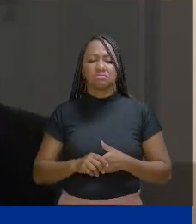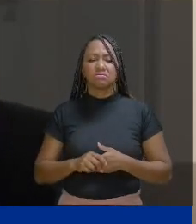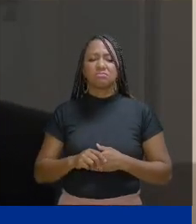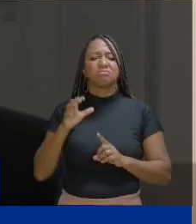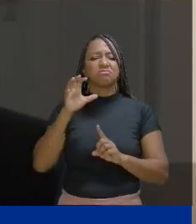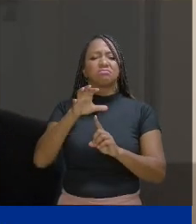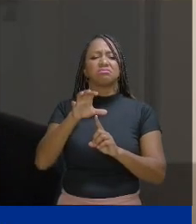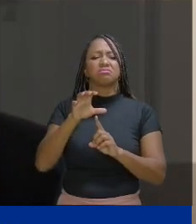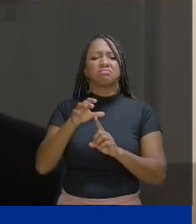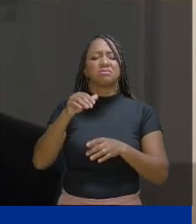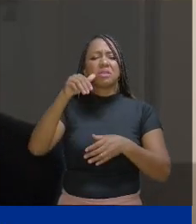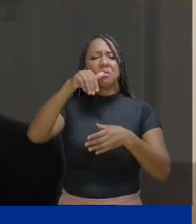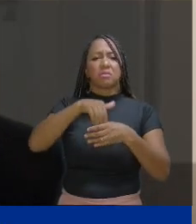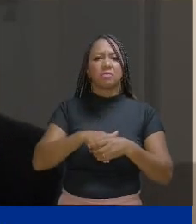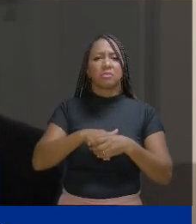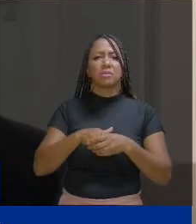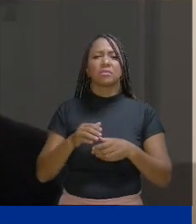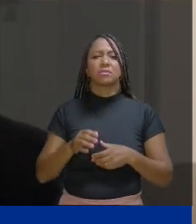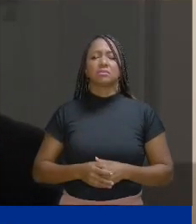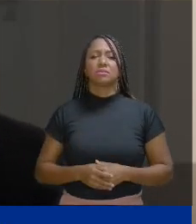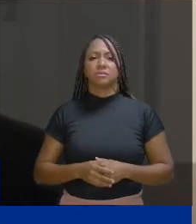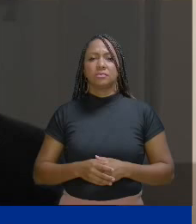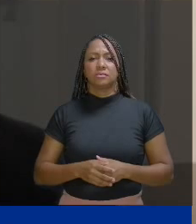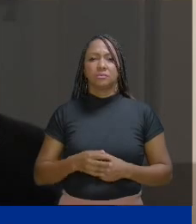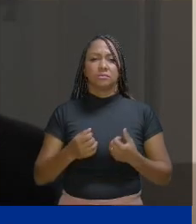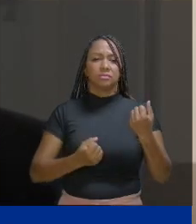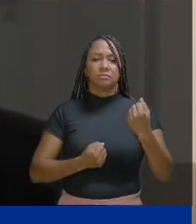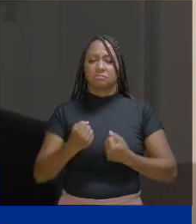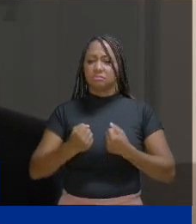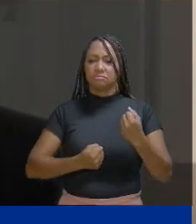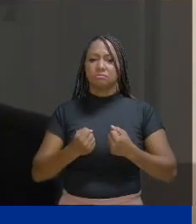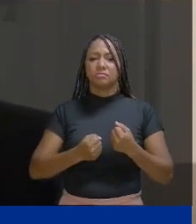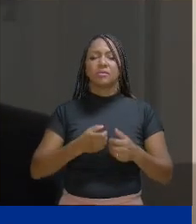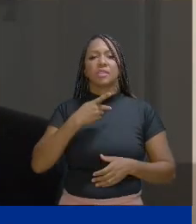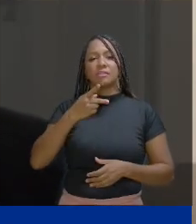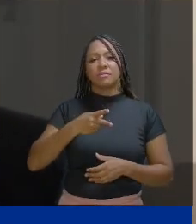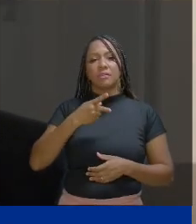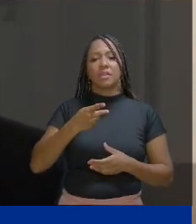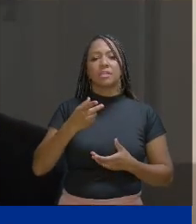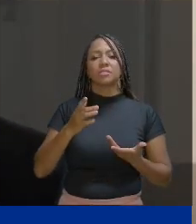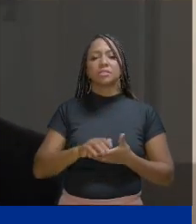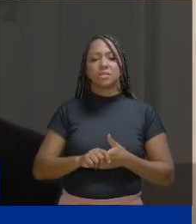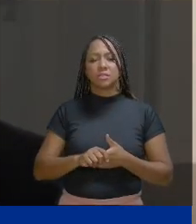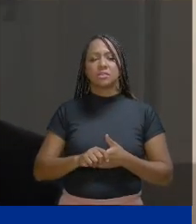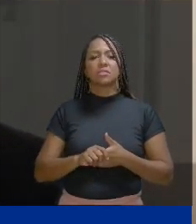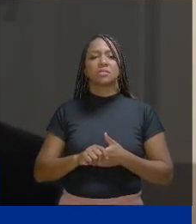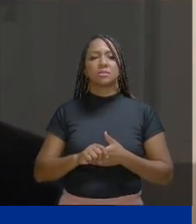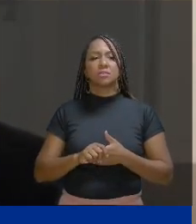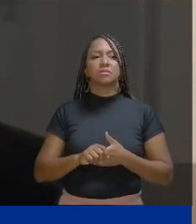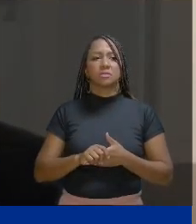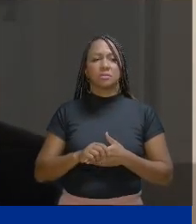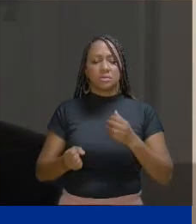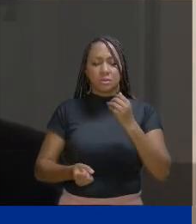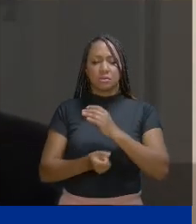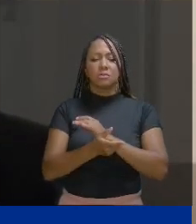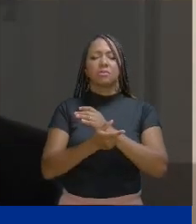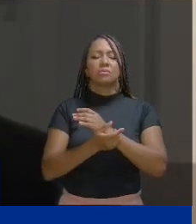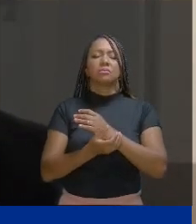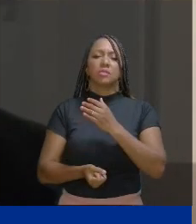votos? Nós não estamos falando do crime de transporte de eleitores. A gente está falando de captação ilícita de